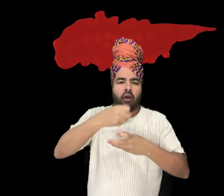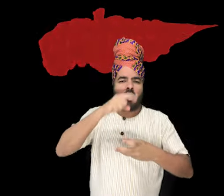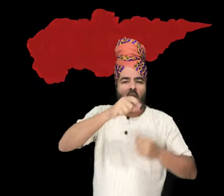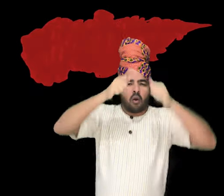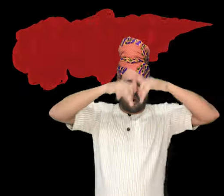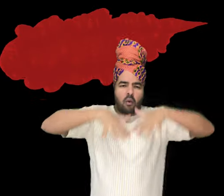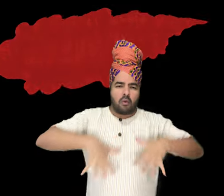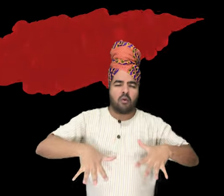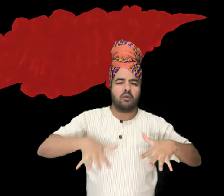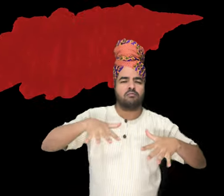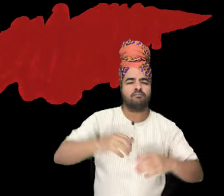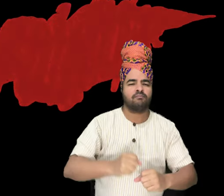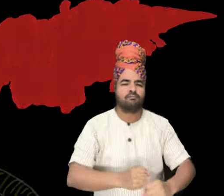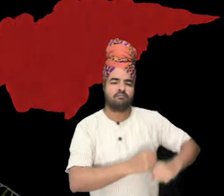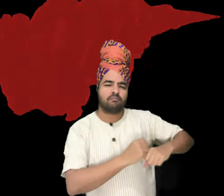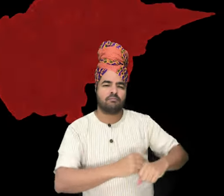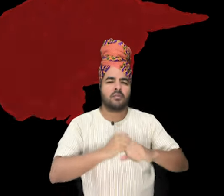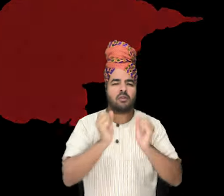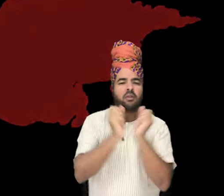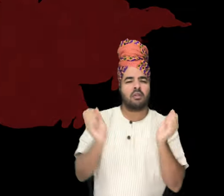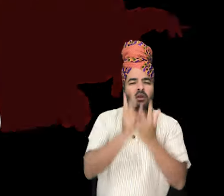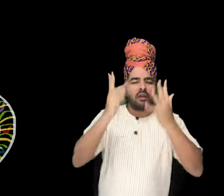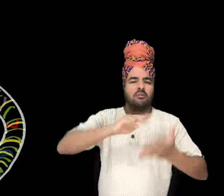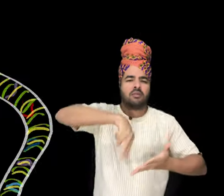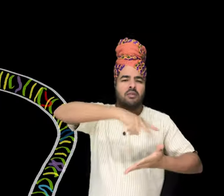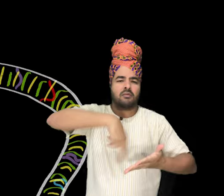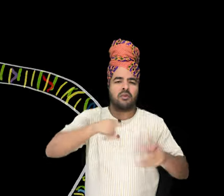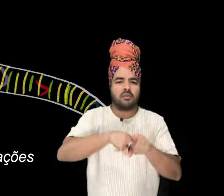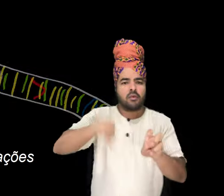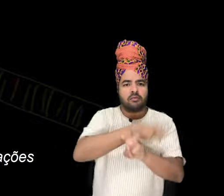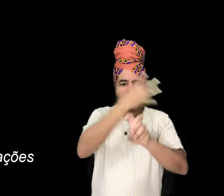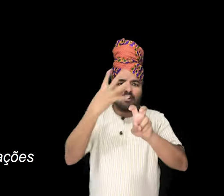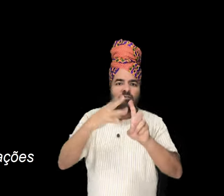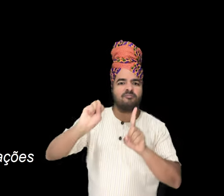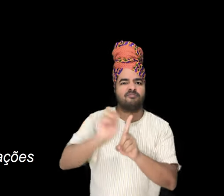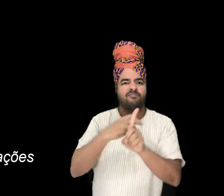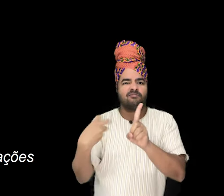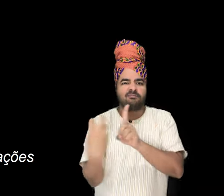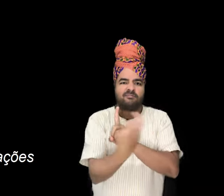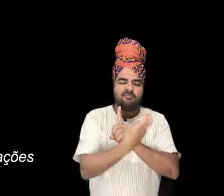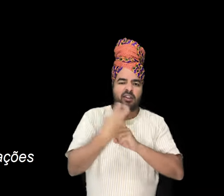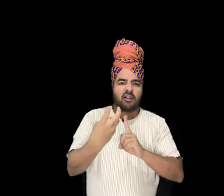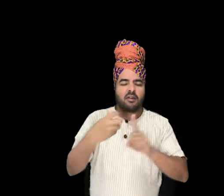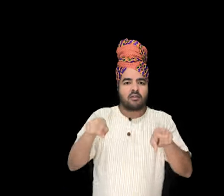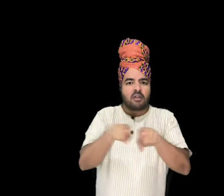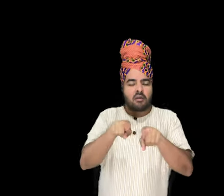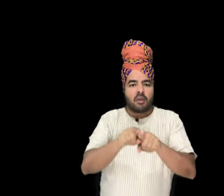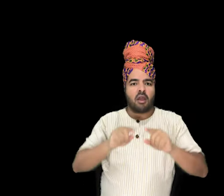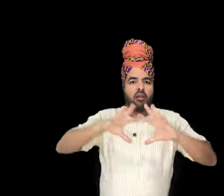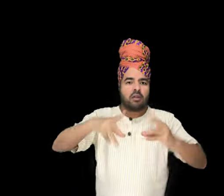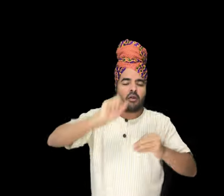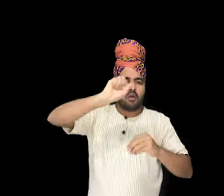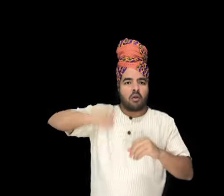dançam para entreter Kun oxumaré serpenteia no céu tornam dos ponte entre a floresta e todas as nações